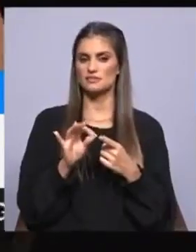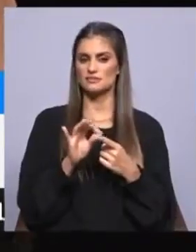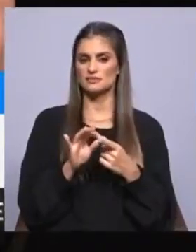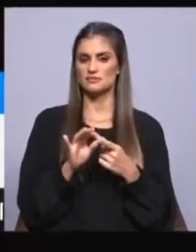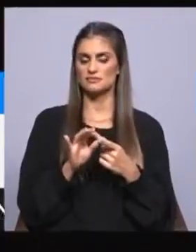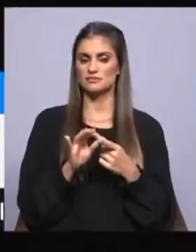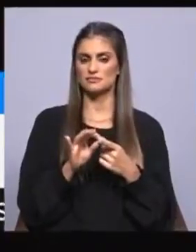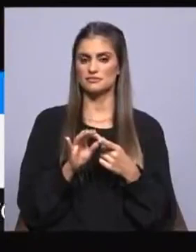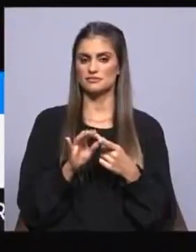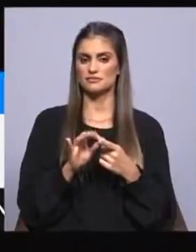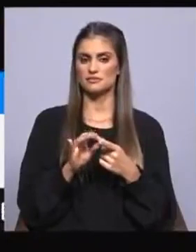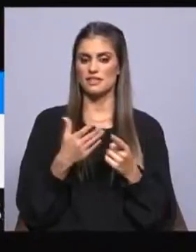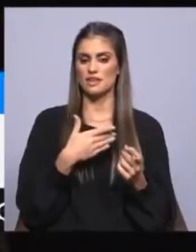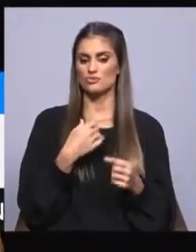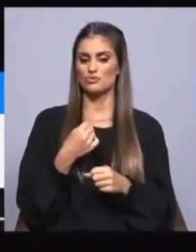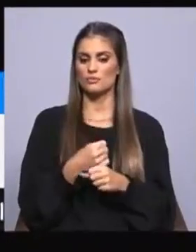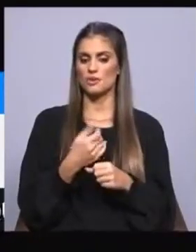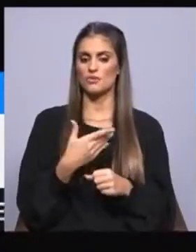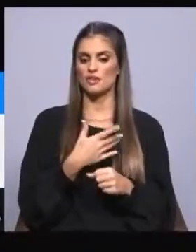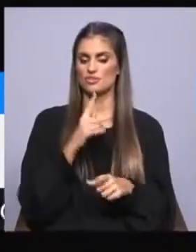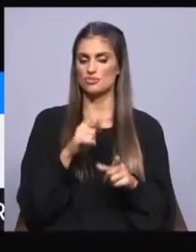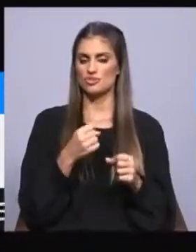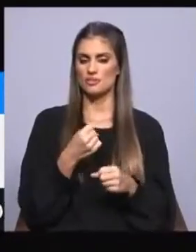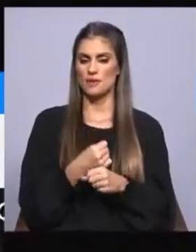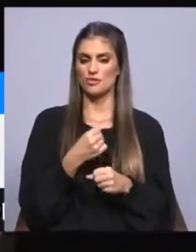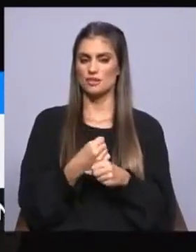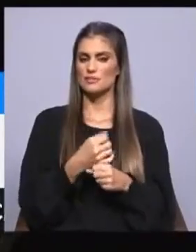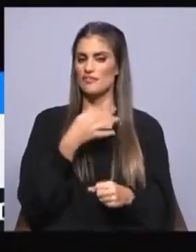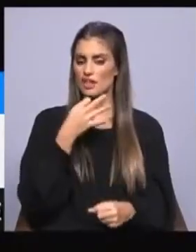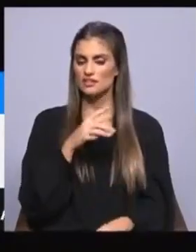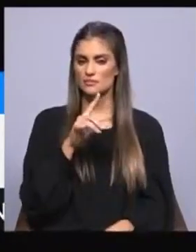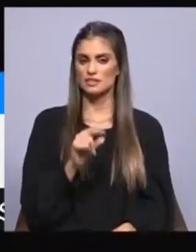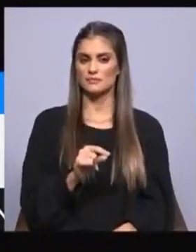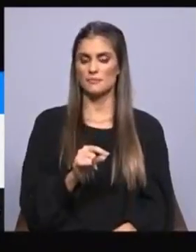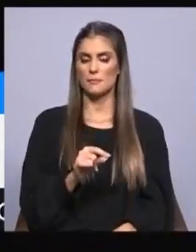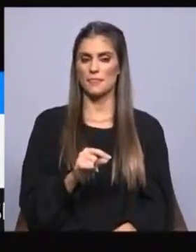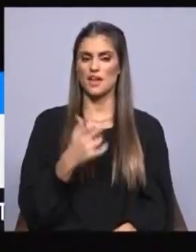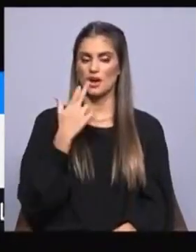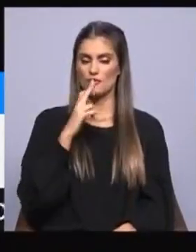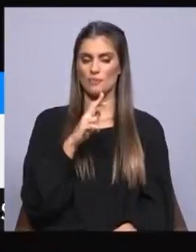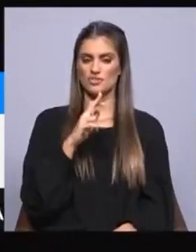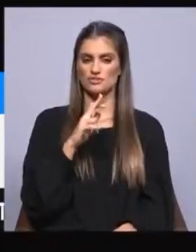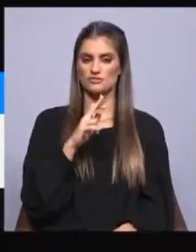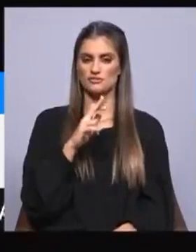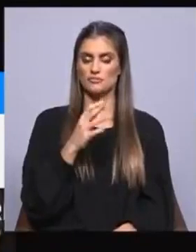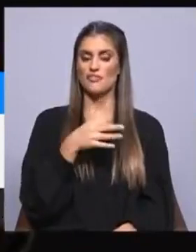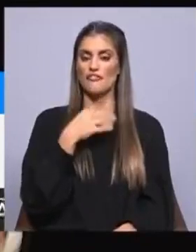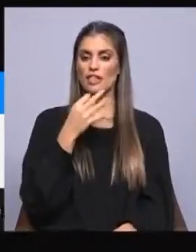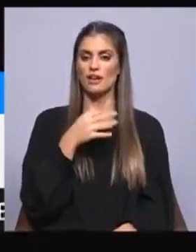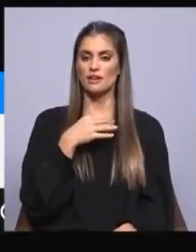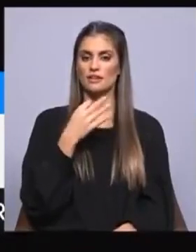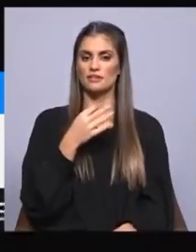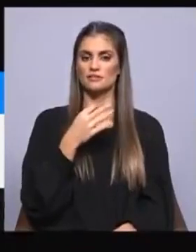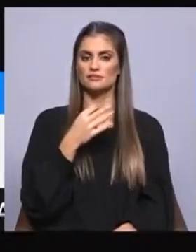de direito do trabalho, direito dos trabalhadores, estamos a falar de reformas e pensões, estamos a falar